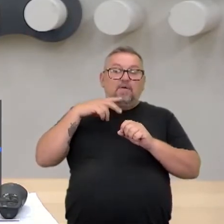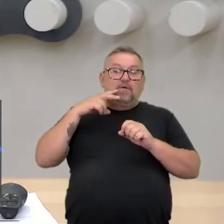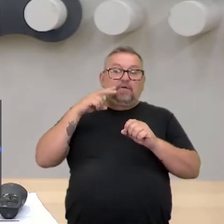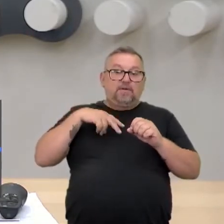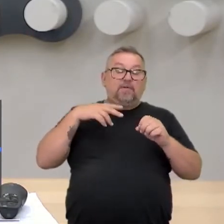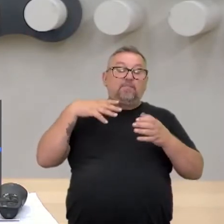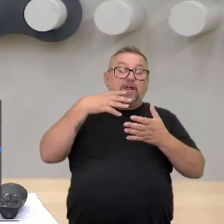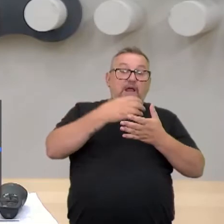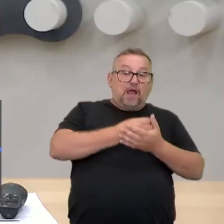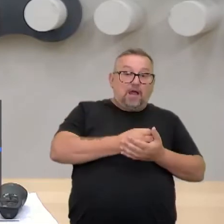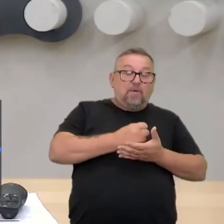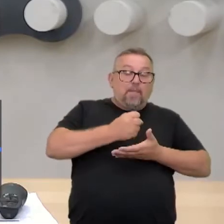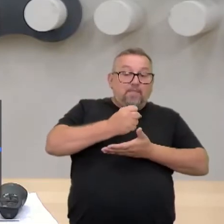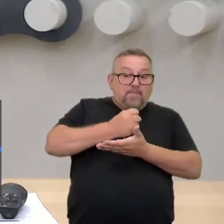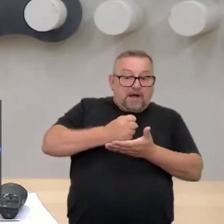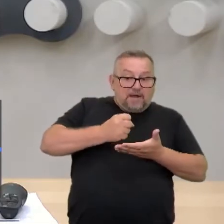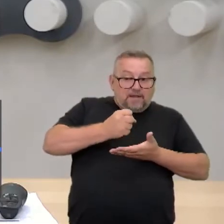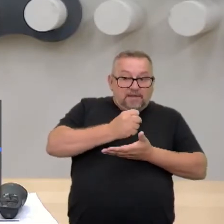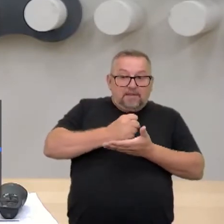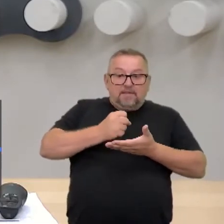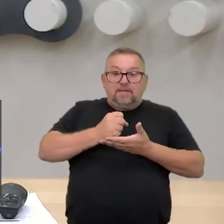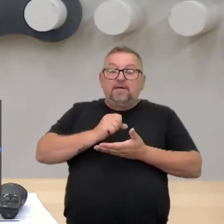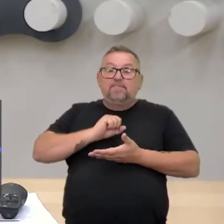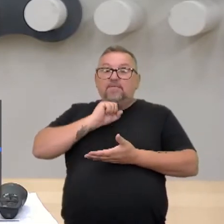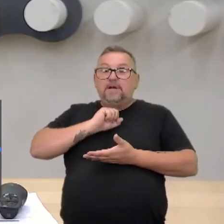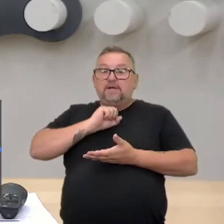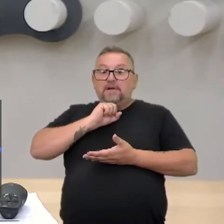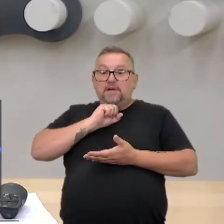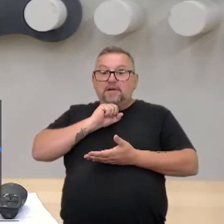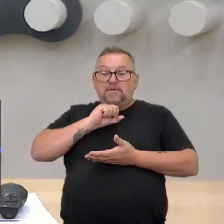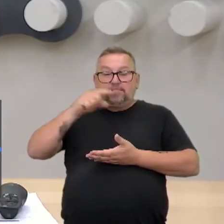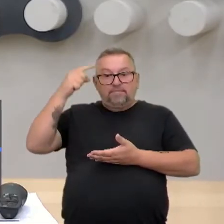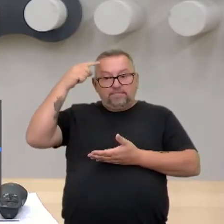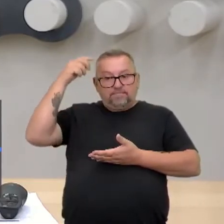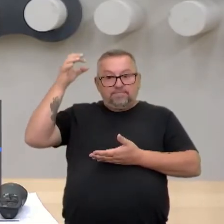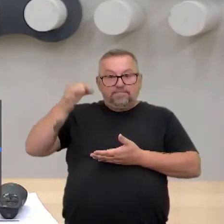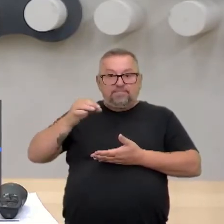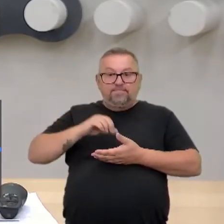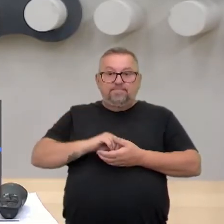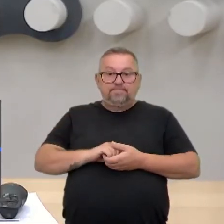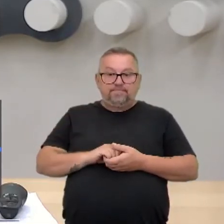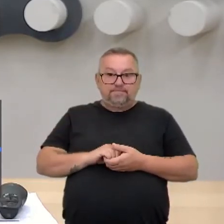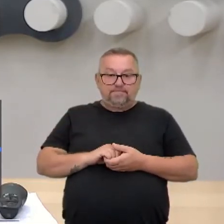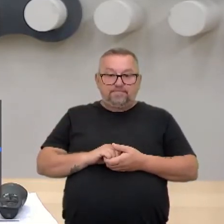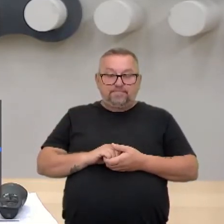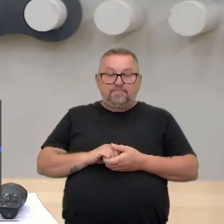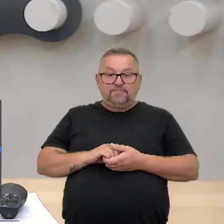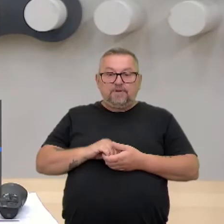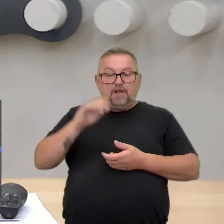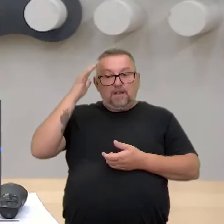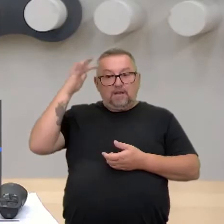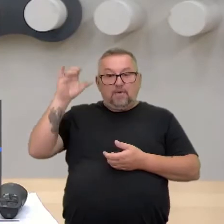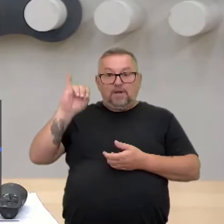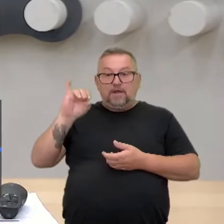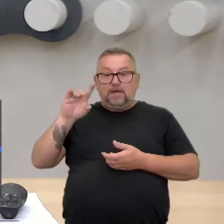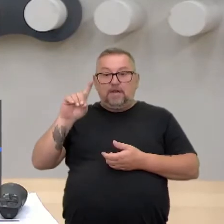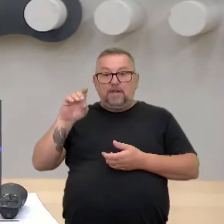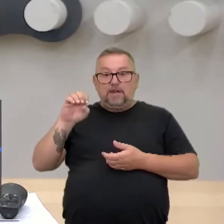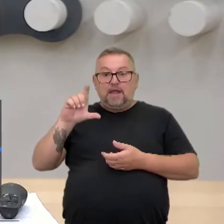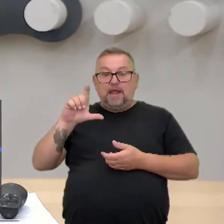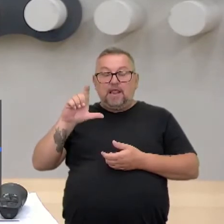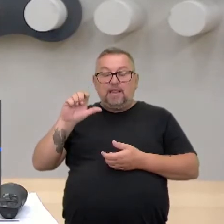fonte da teoria platônica da teoria Idealista do Platão a teoria de realista do Platão